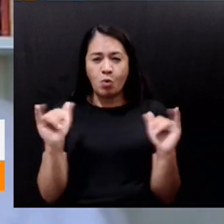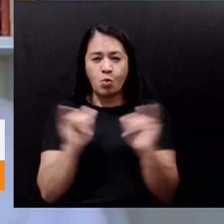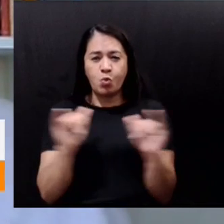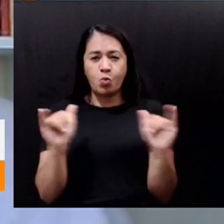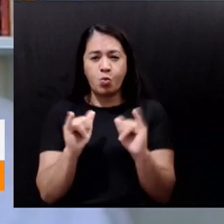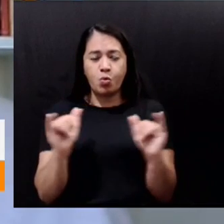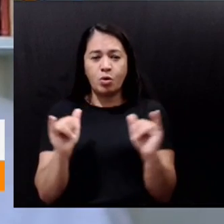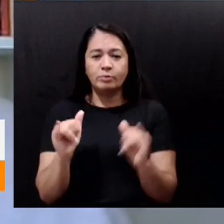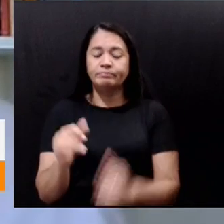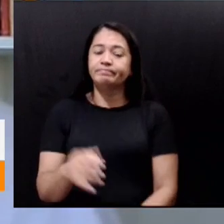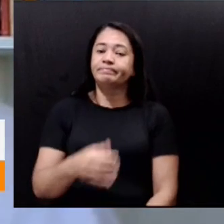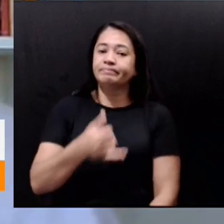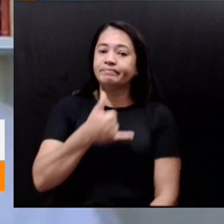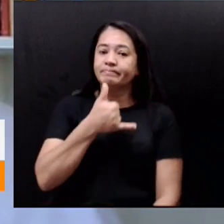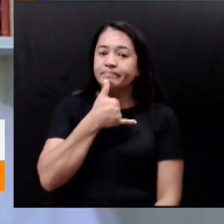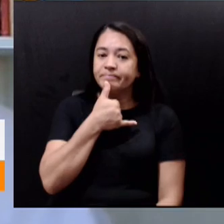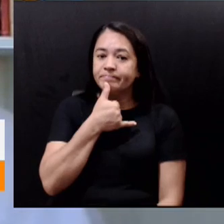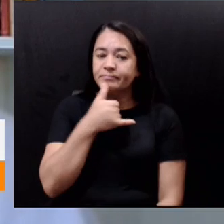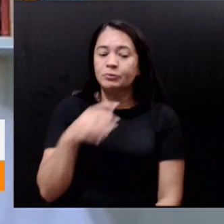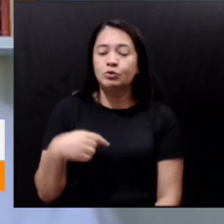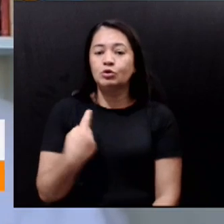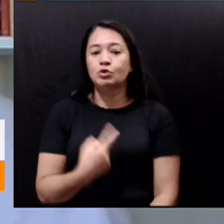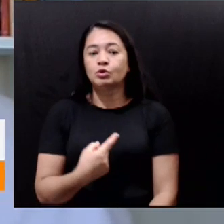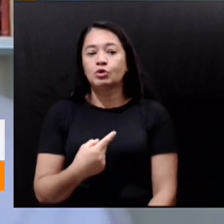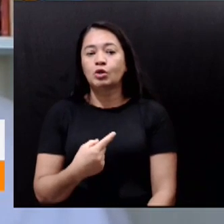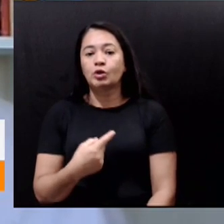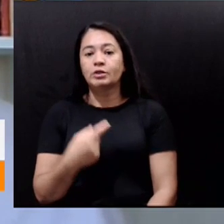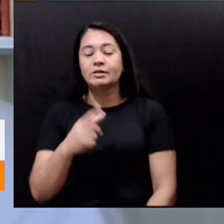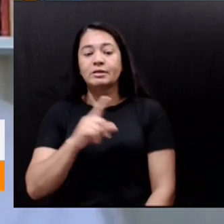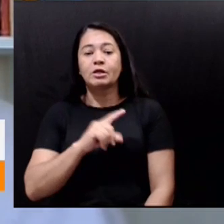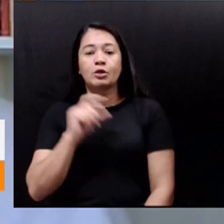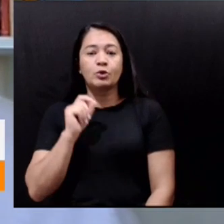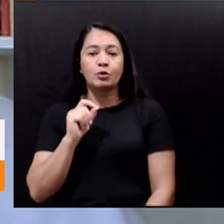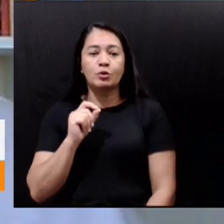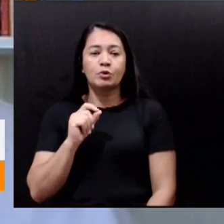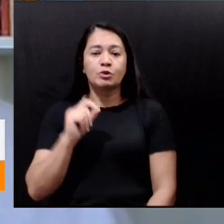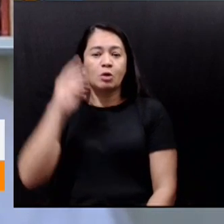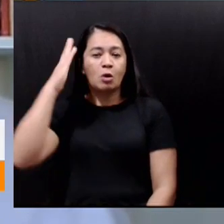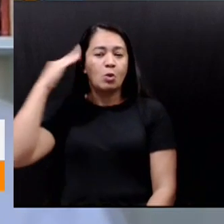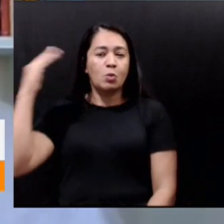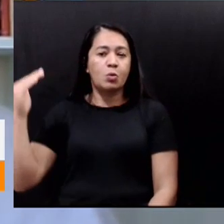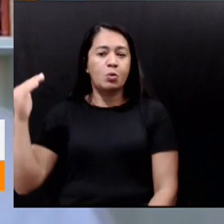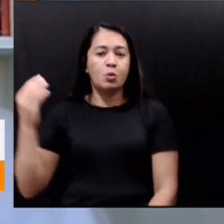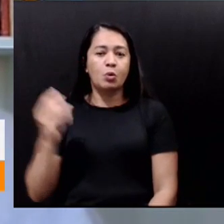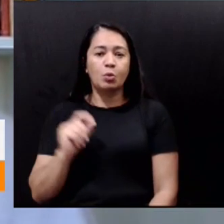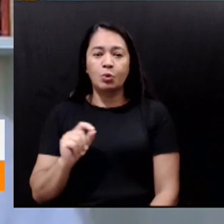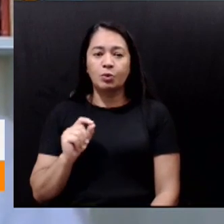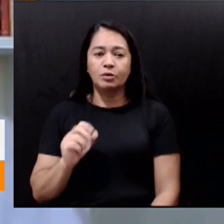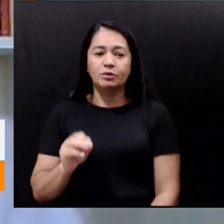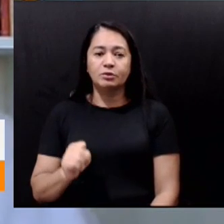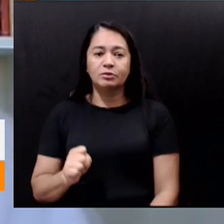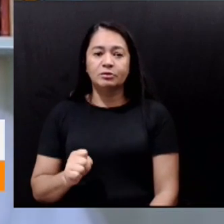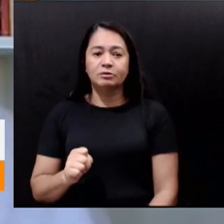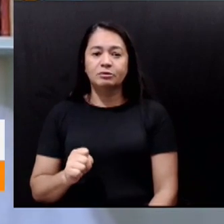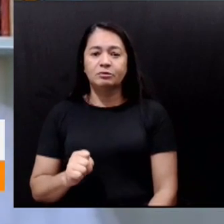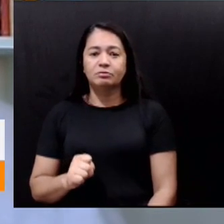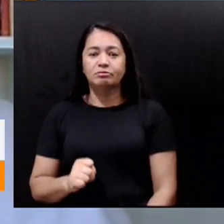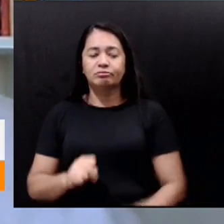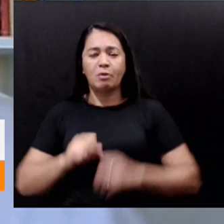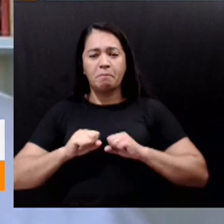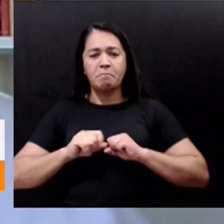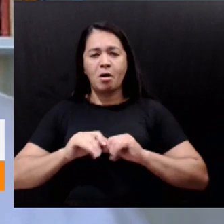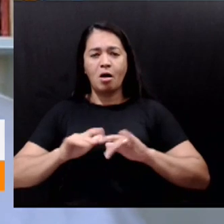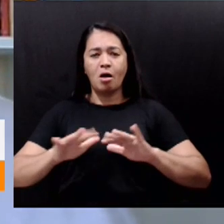infelizmente, nós temos uma circulação sensacional que acaba predominando, né,